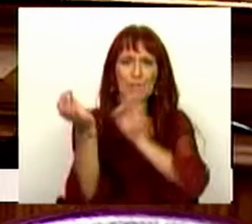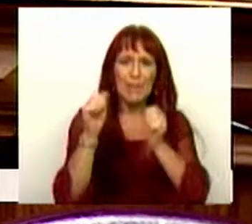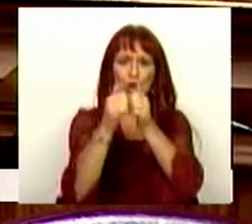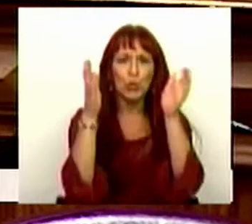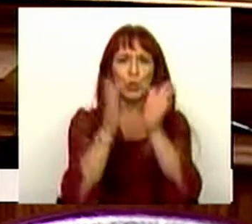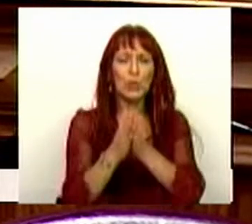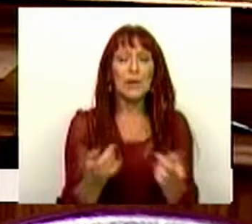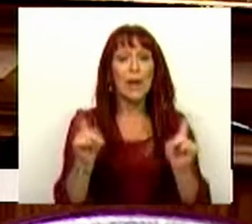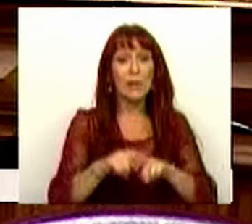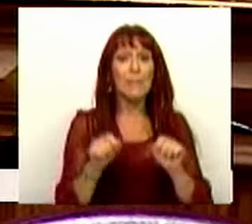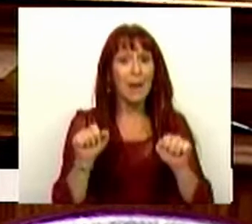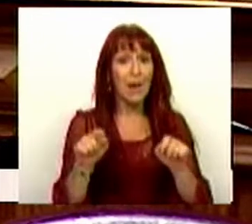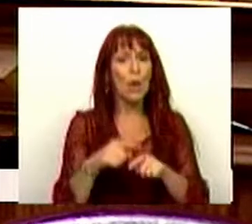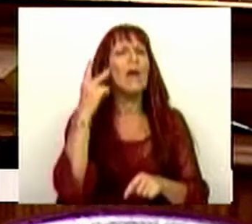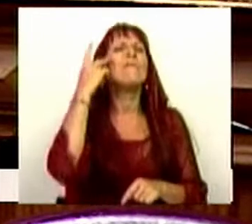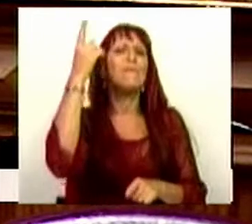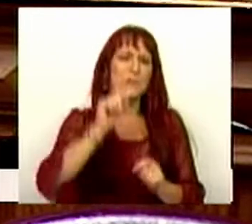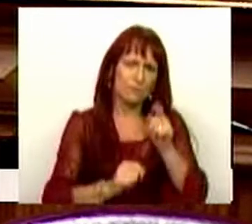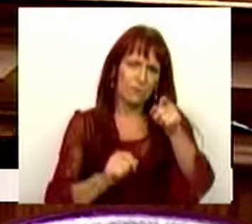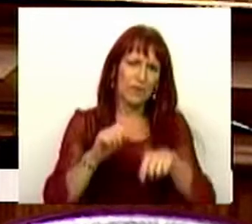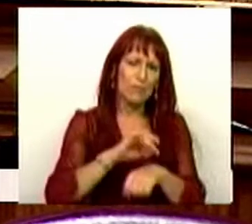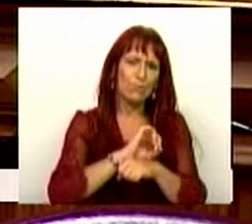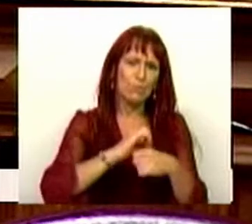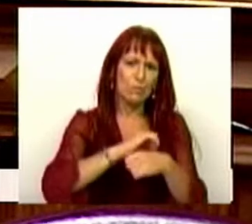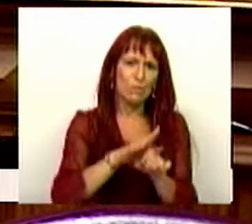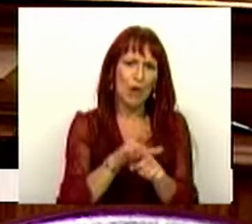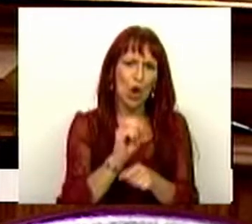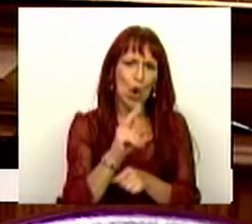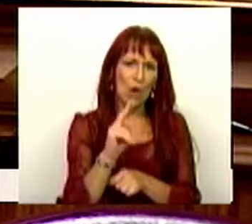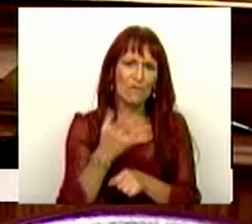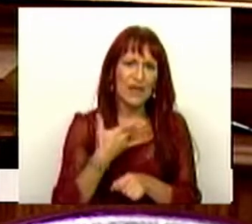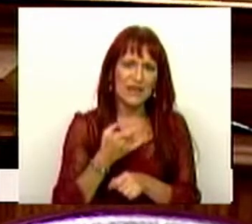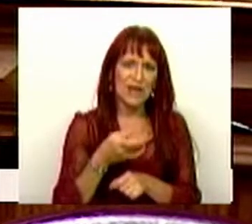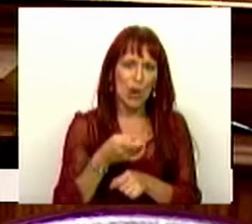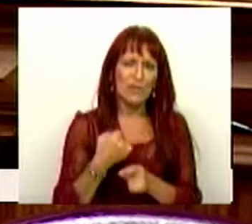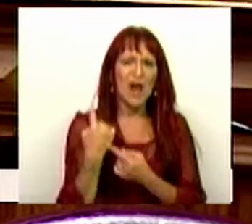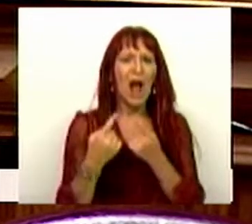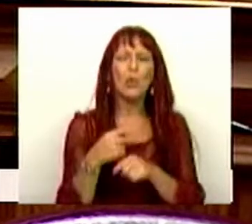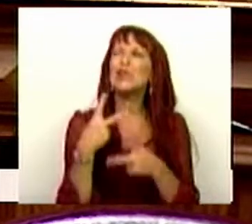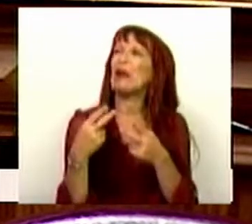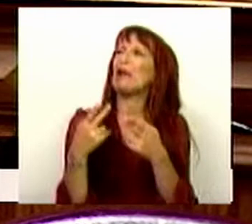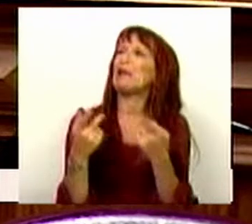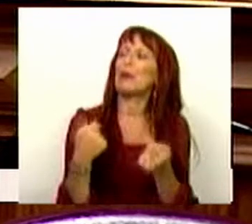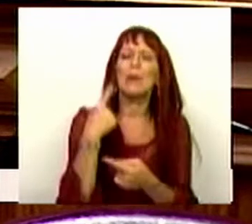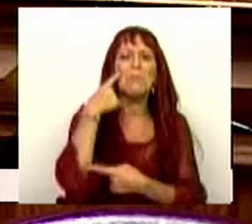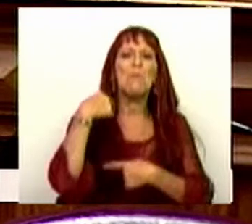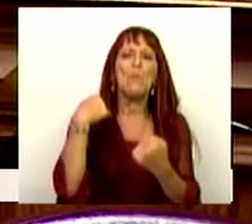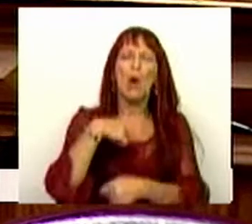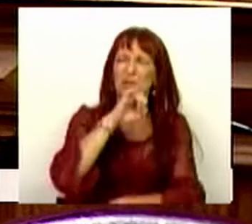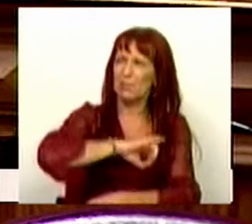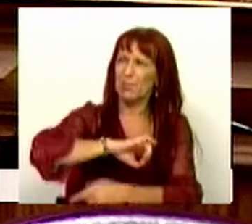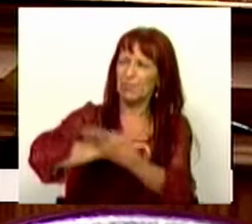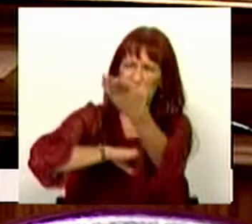tudo, incluindo até, vejam lá, para o Covid-19. Alguns, tão ligeiros a criticar e a demonstrar a sua